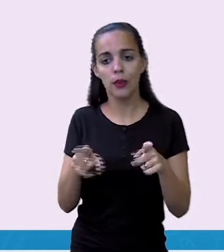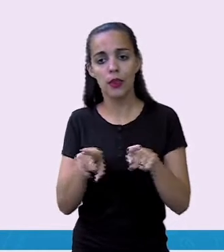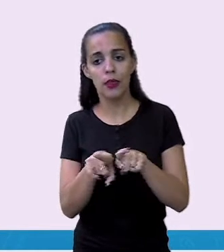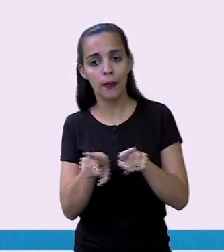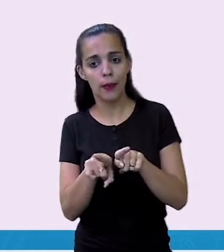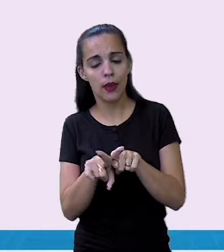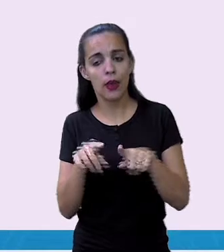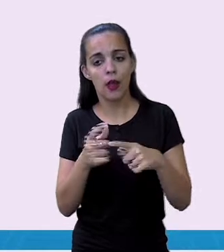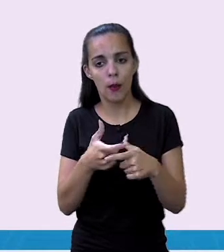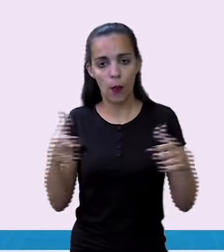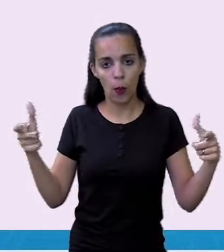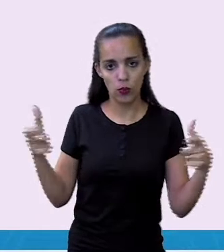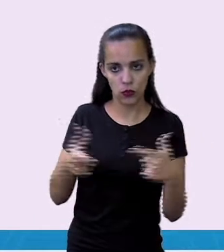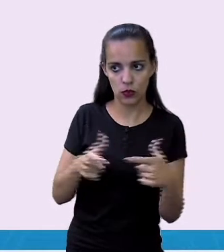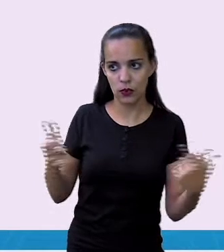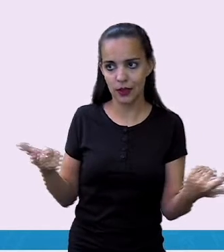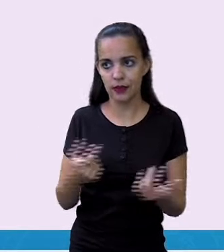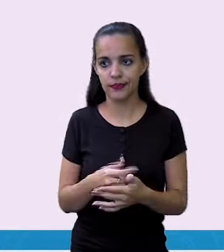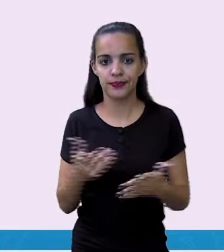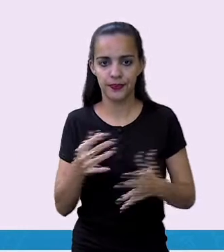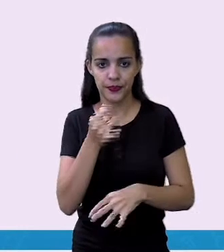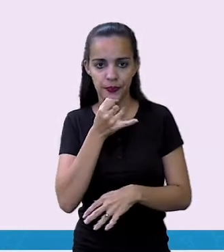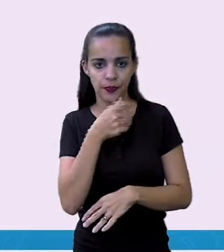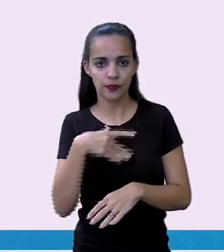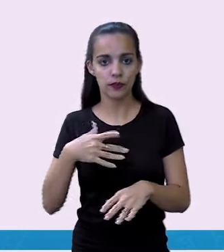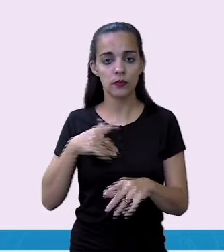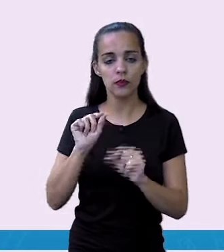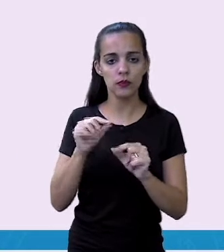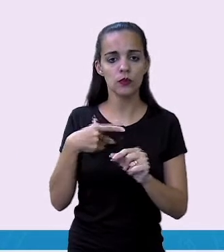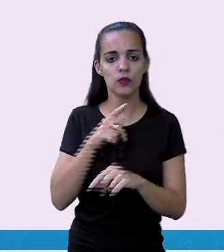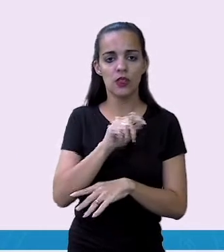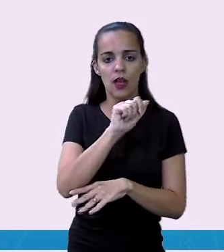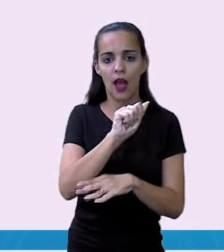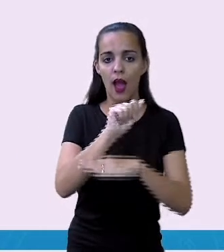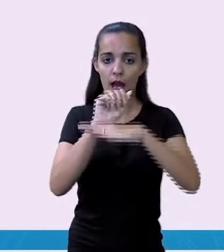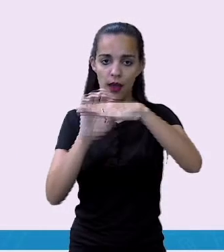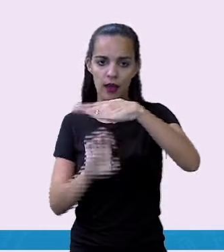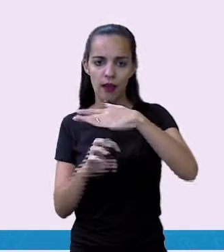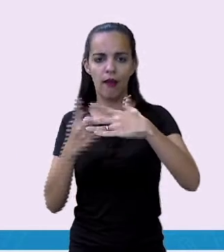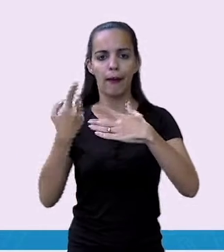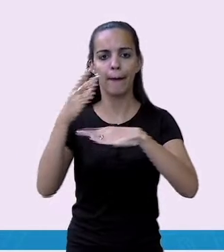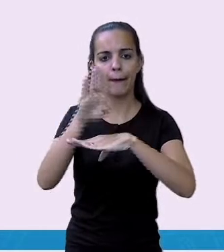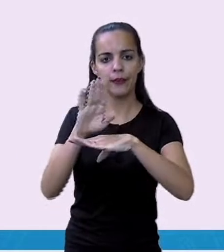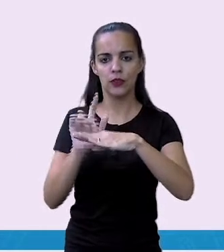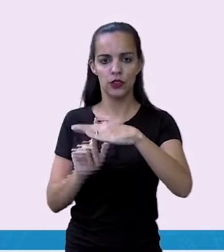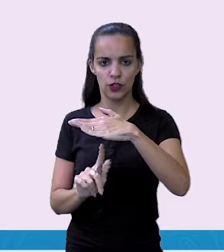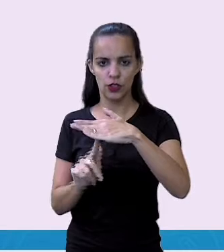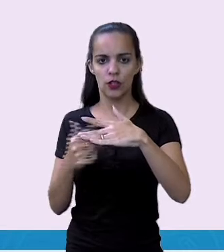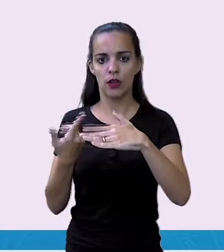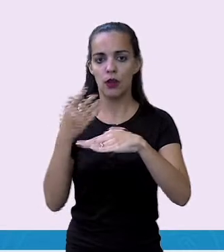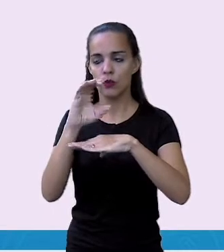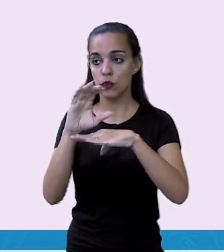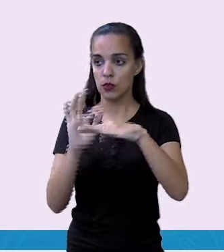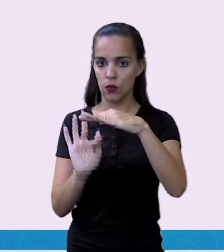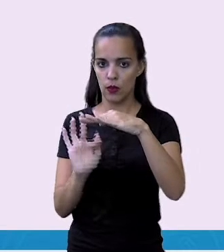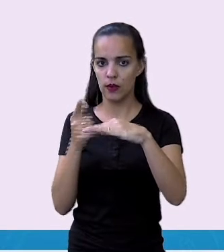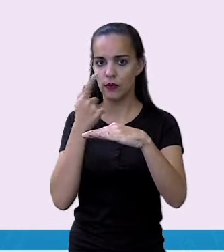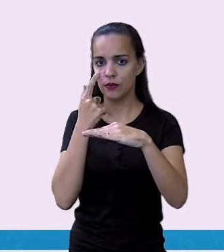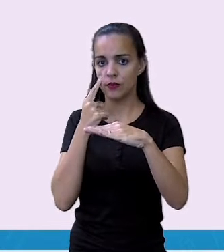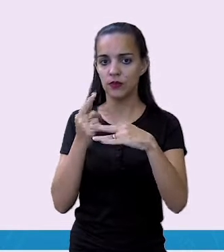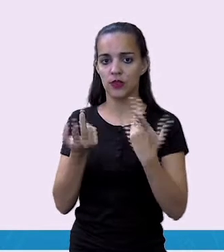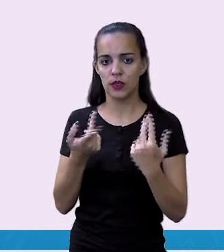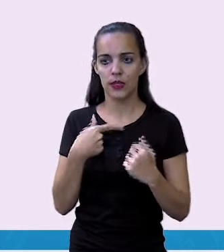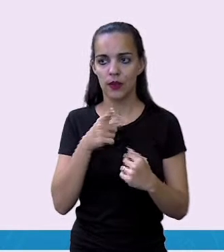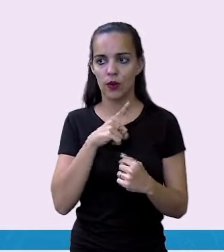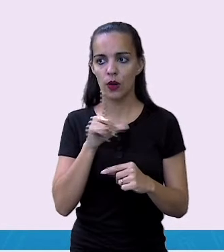está para E, assim como B está para G, assim como C está para F. Com isso,